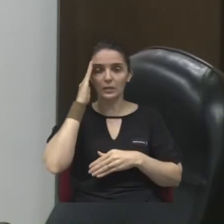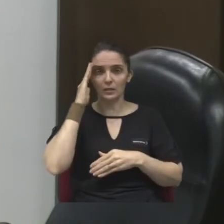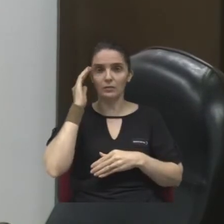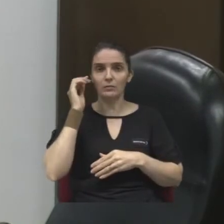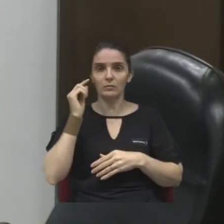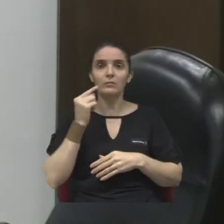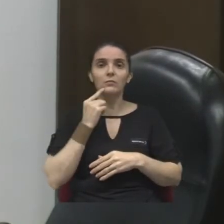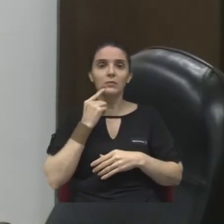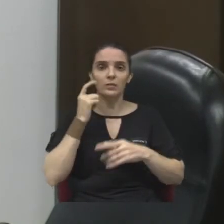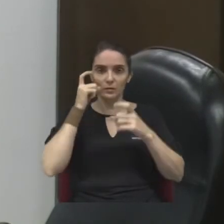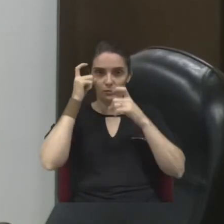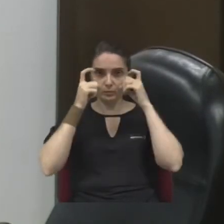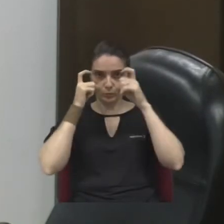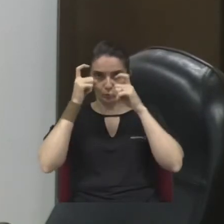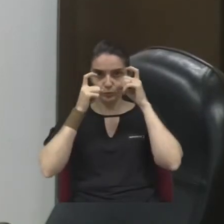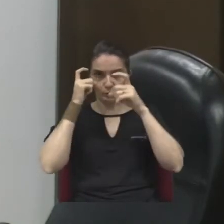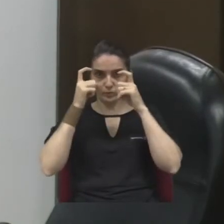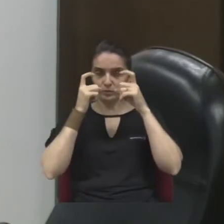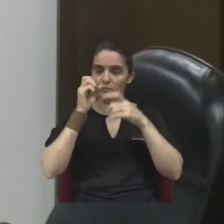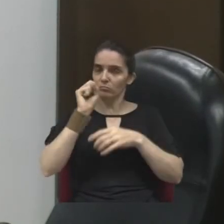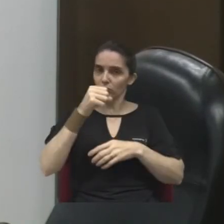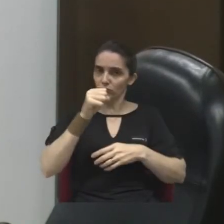do vereador Cleiton.